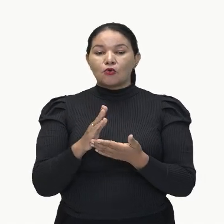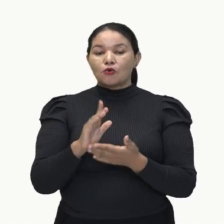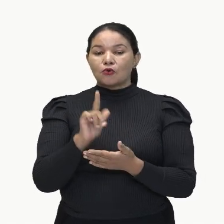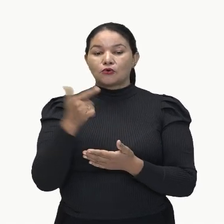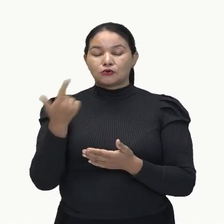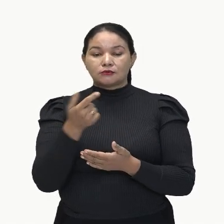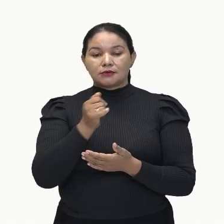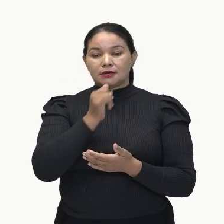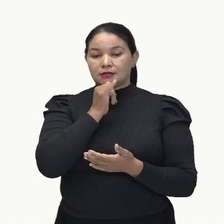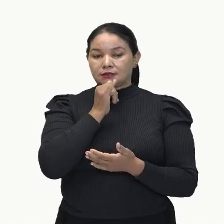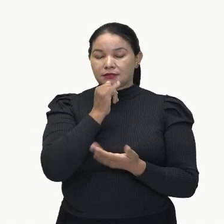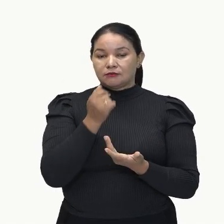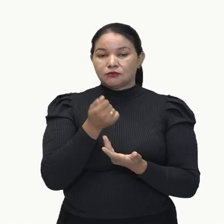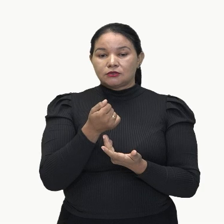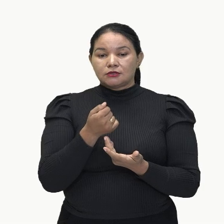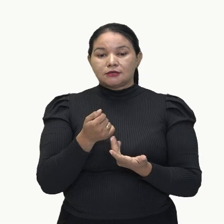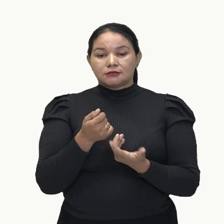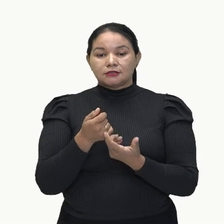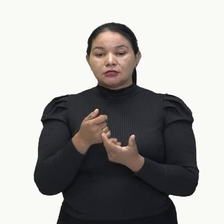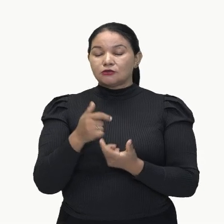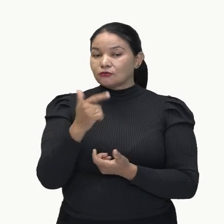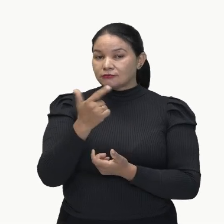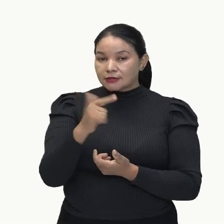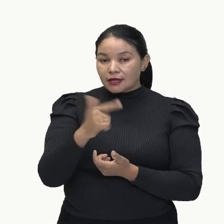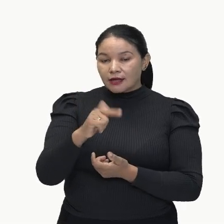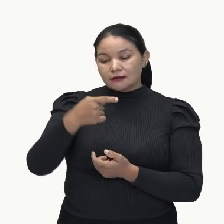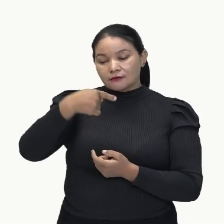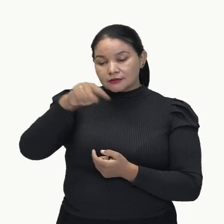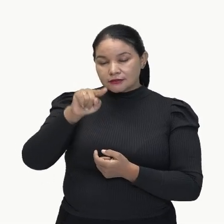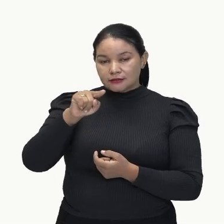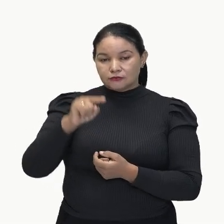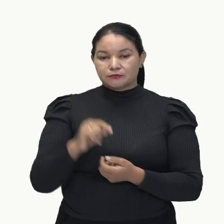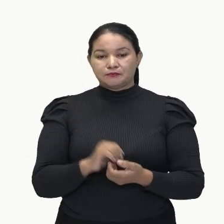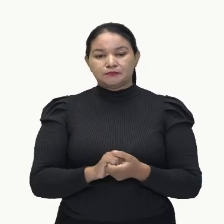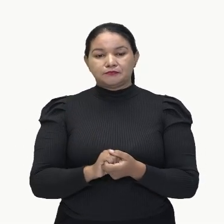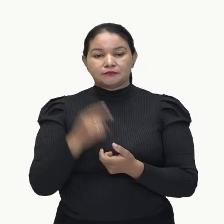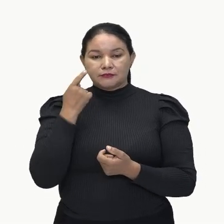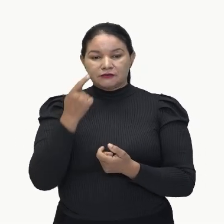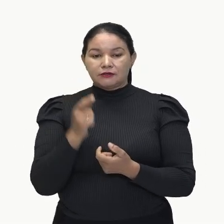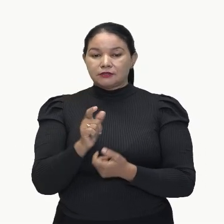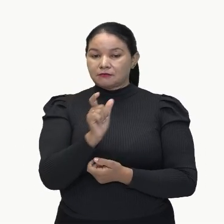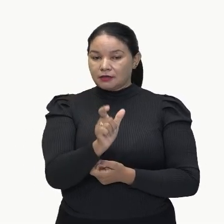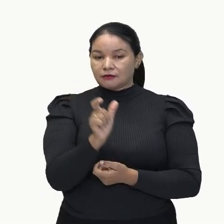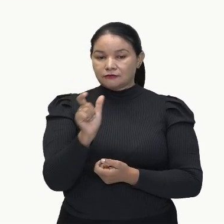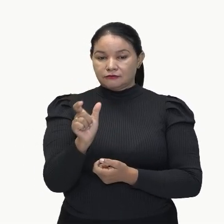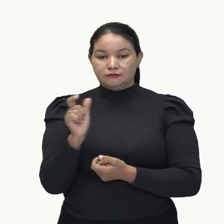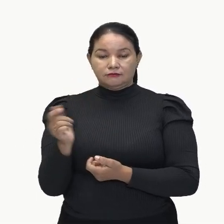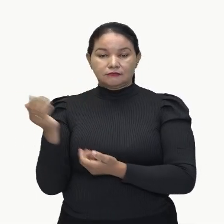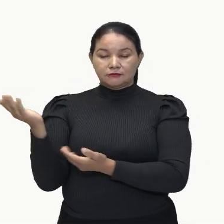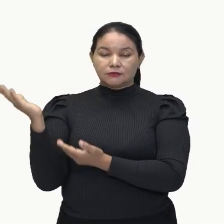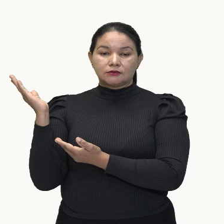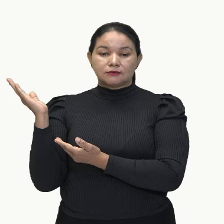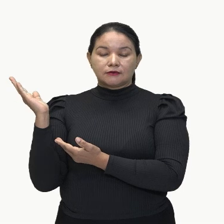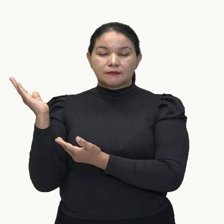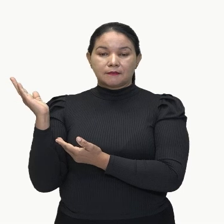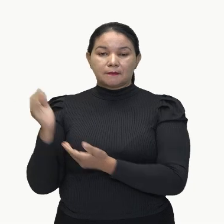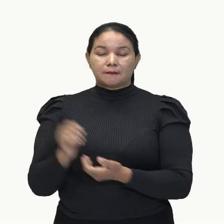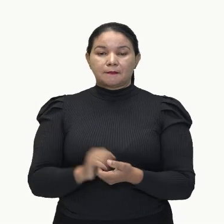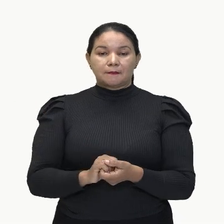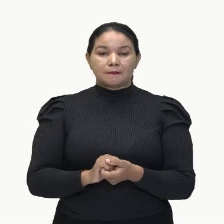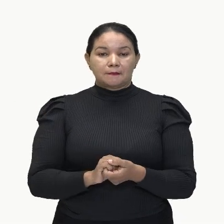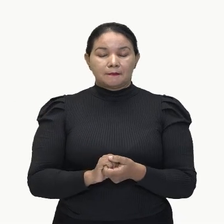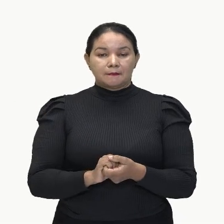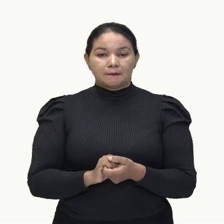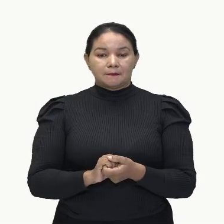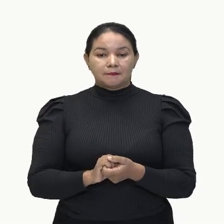dees vamos ver aquelas que não são acentuadas ruen CR uelo